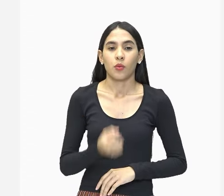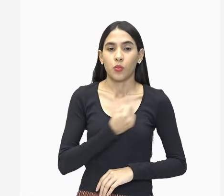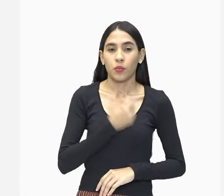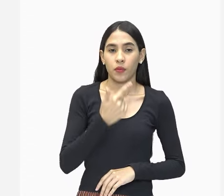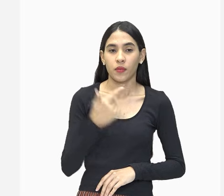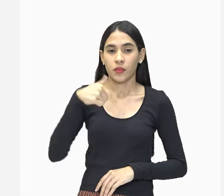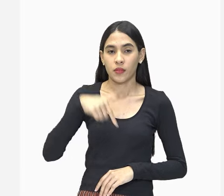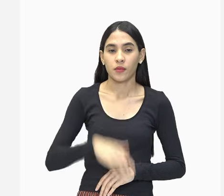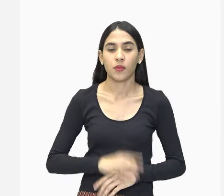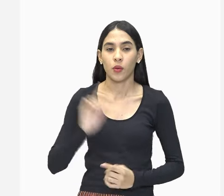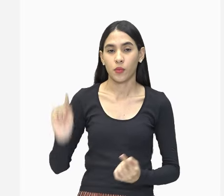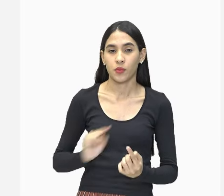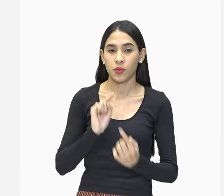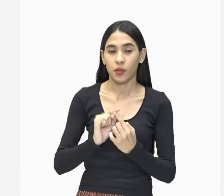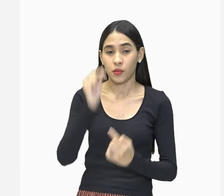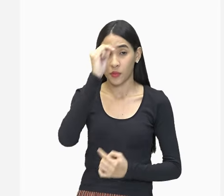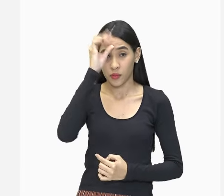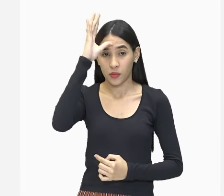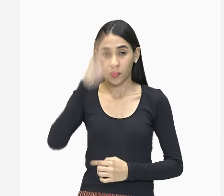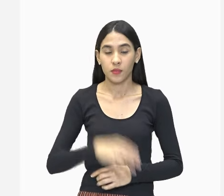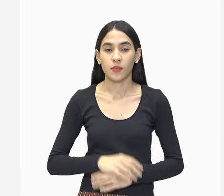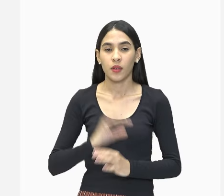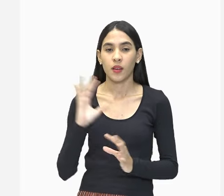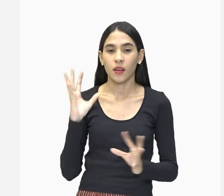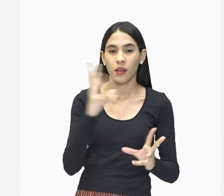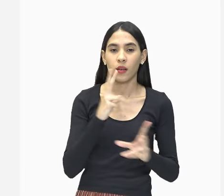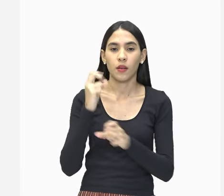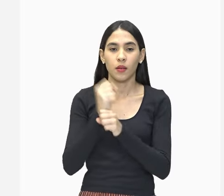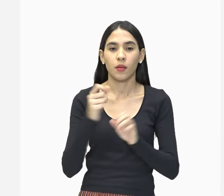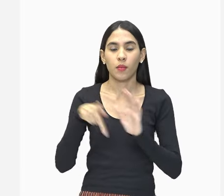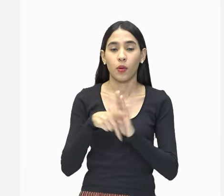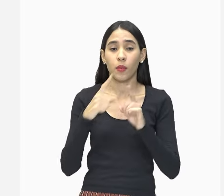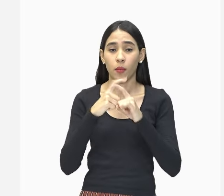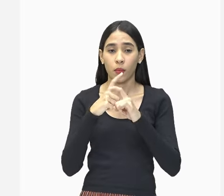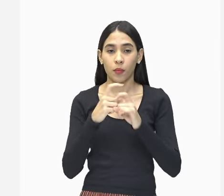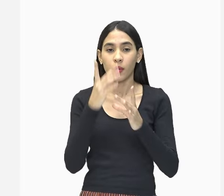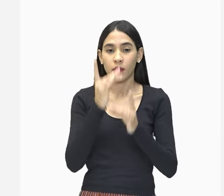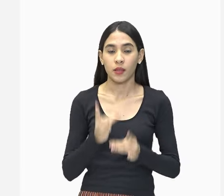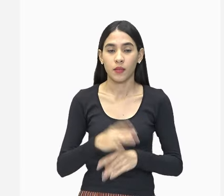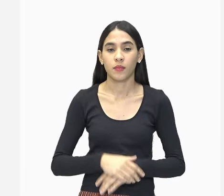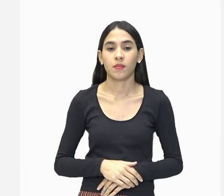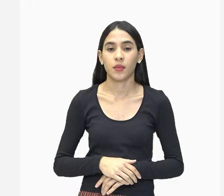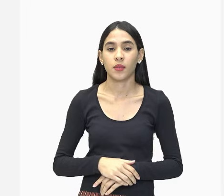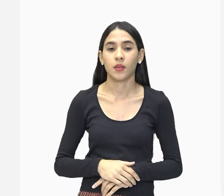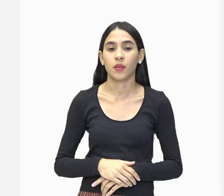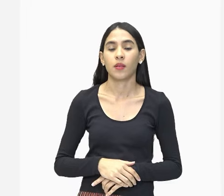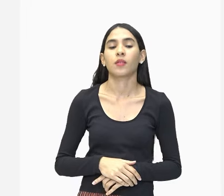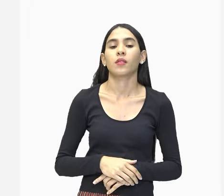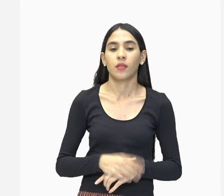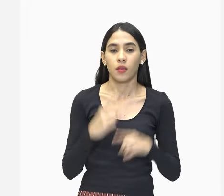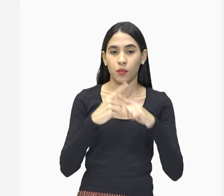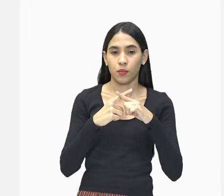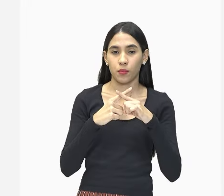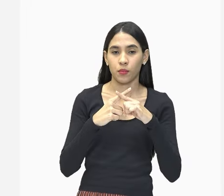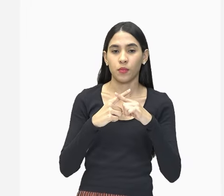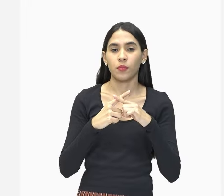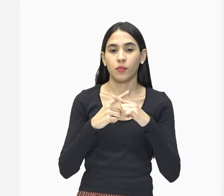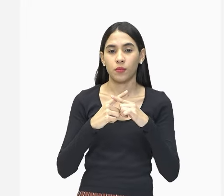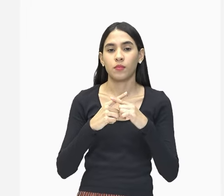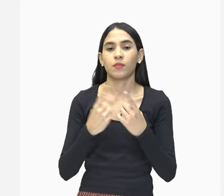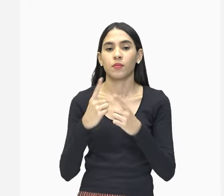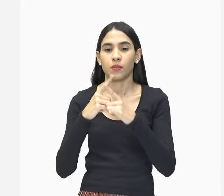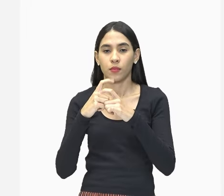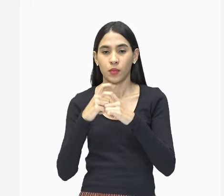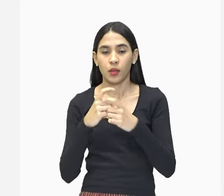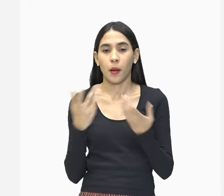27 tem como objeto de conhecimento operações com monômios, com detalhamento em multiplicação com monômios,